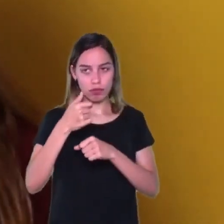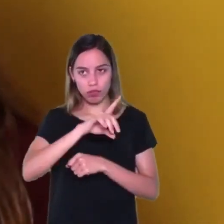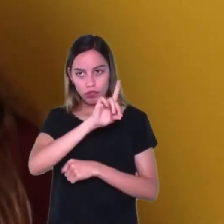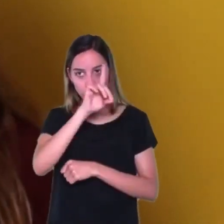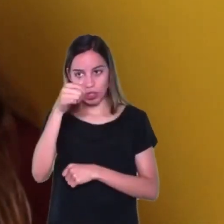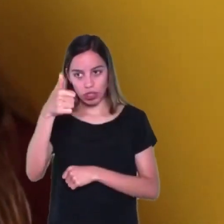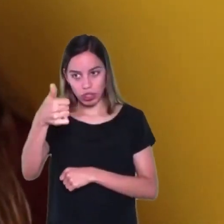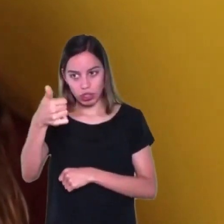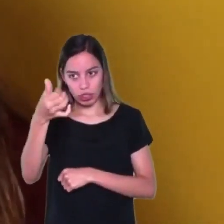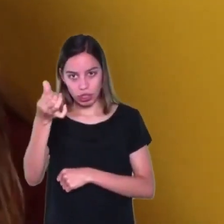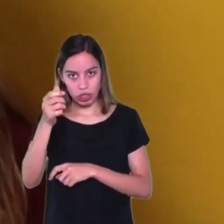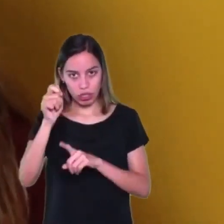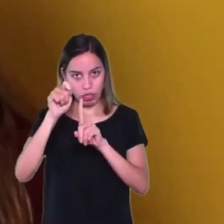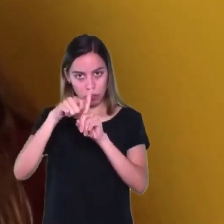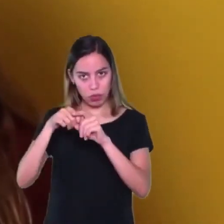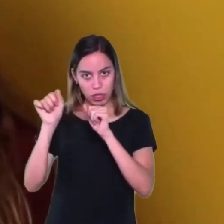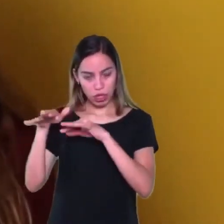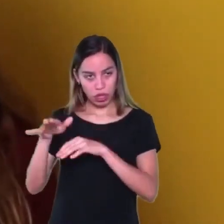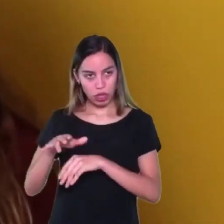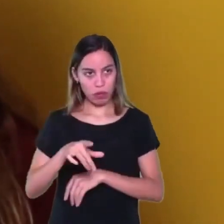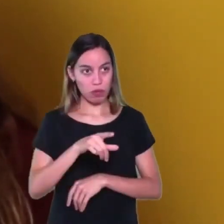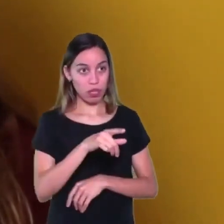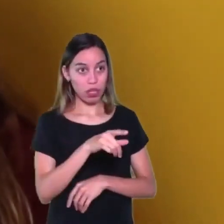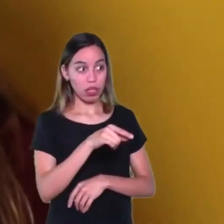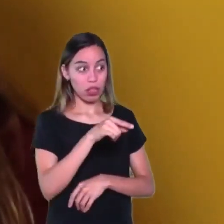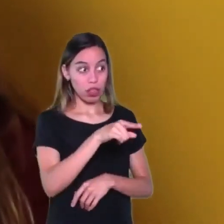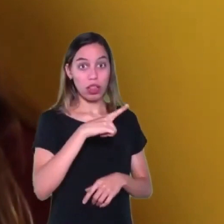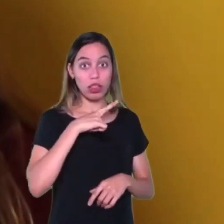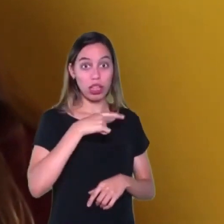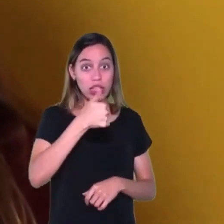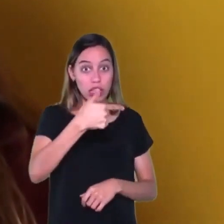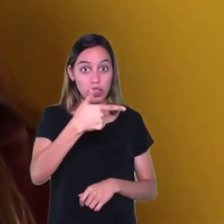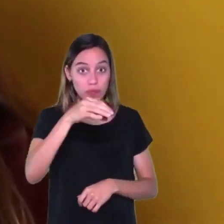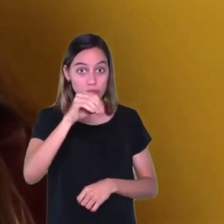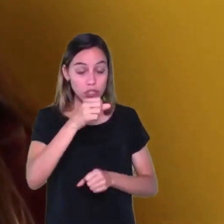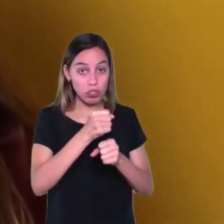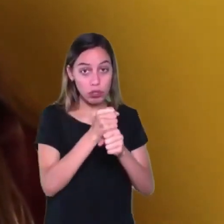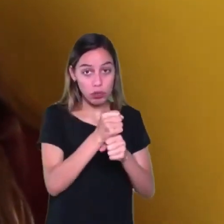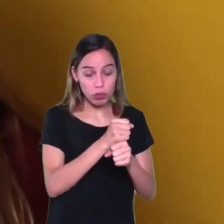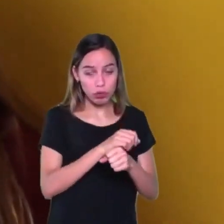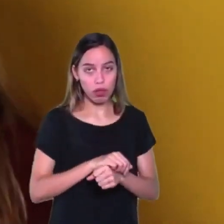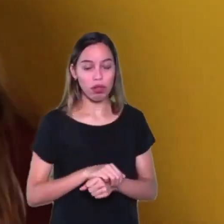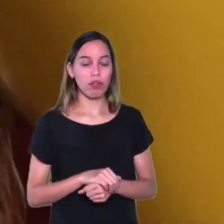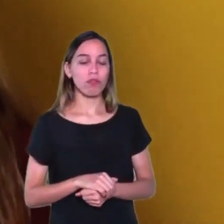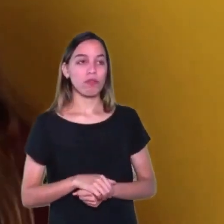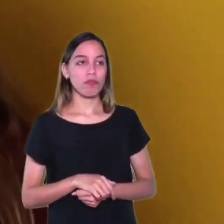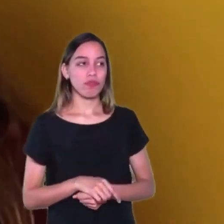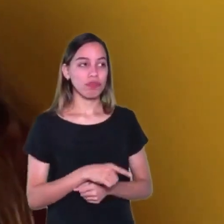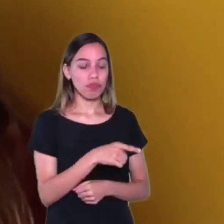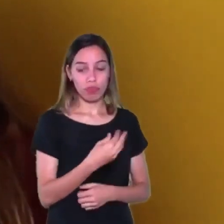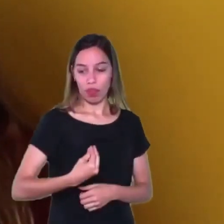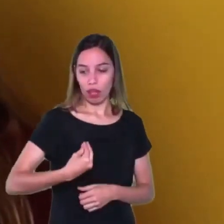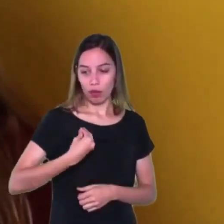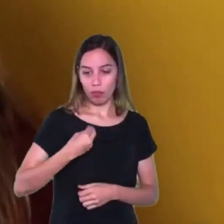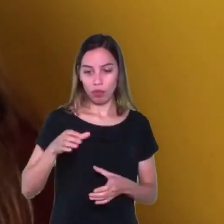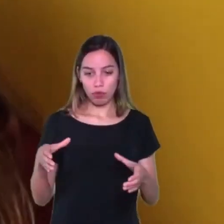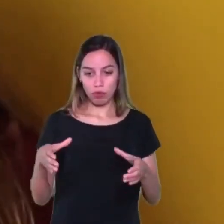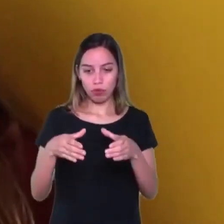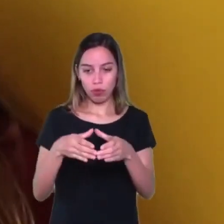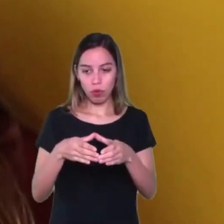121 anos de emancipação política e administrativa. O Silvio participou das antologias literárias Contos de um